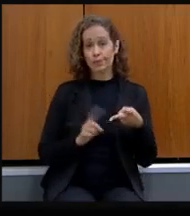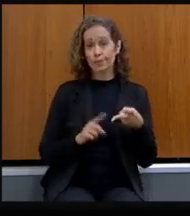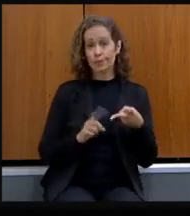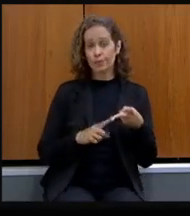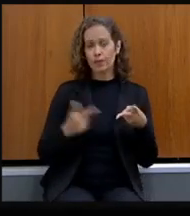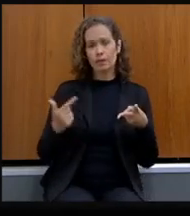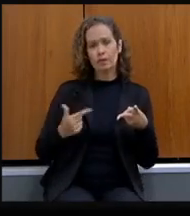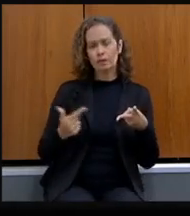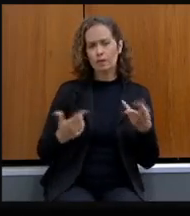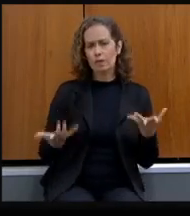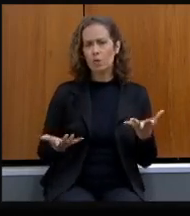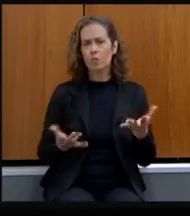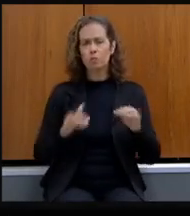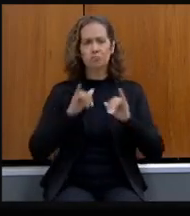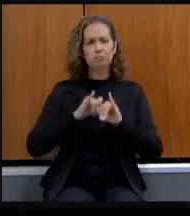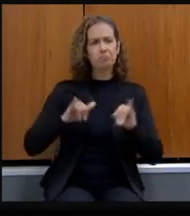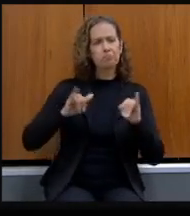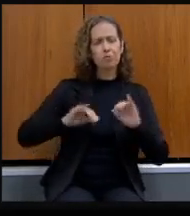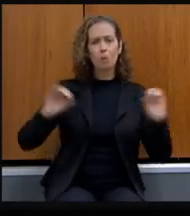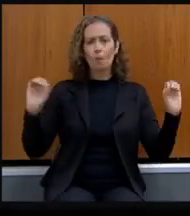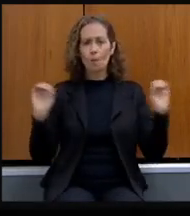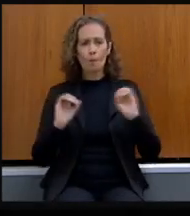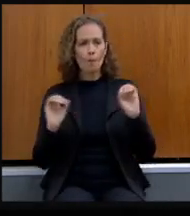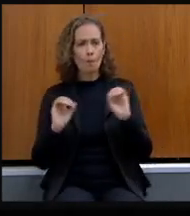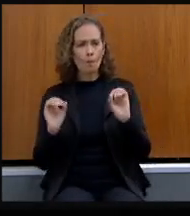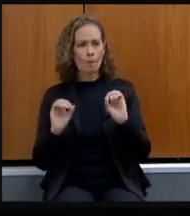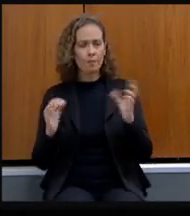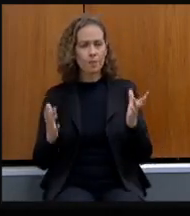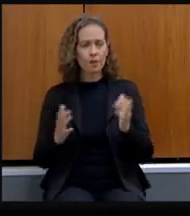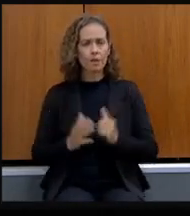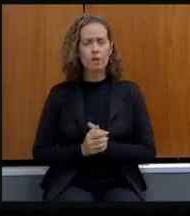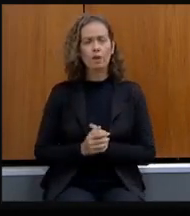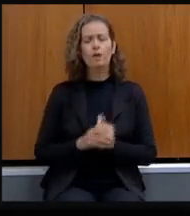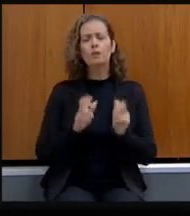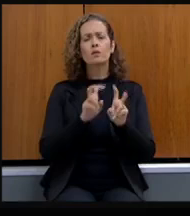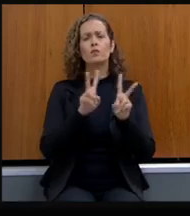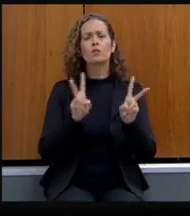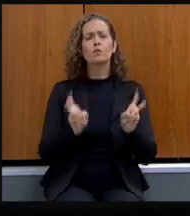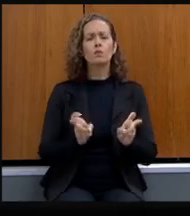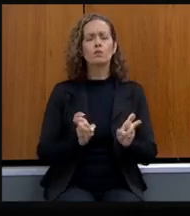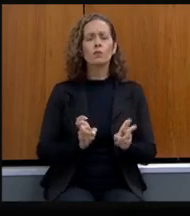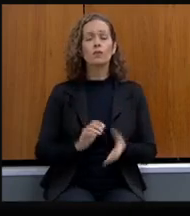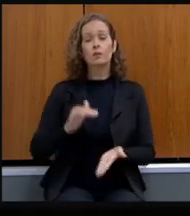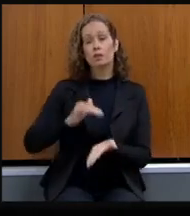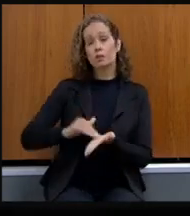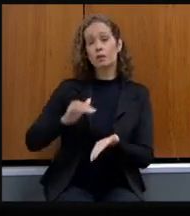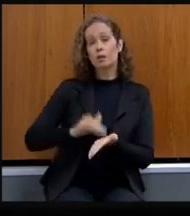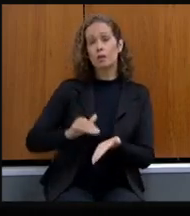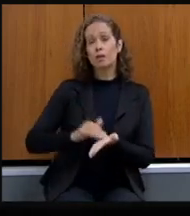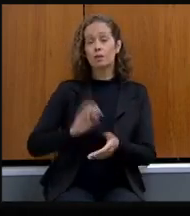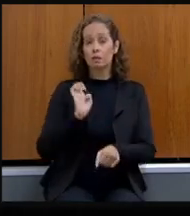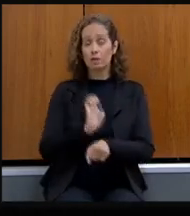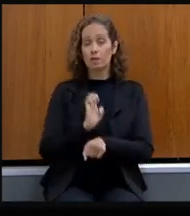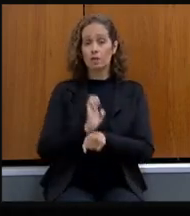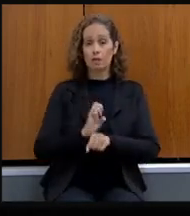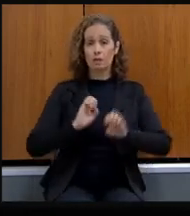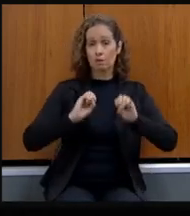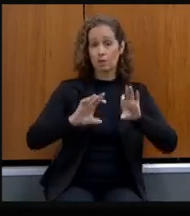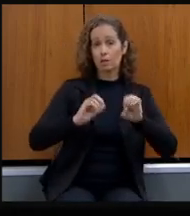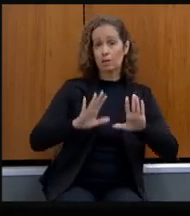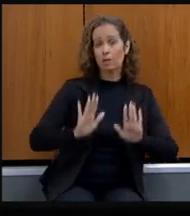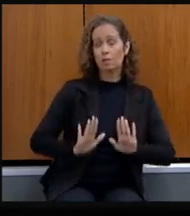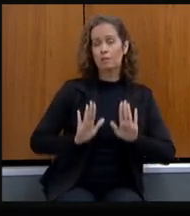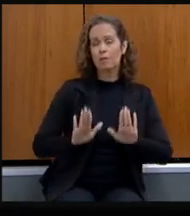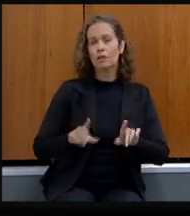essa ainda não foi tocado secretário E aí não diz respeito somente a Secretaria de Estado da Educação Mas eu vejo